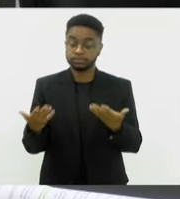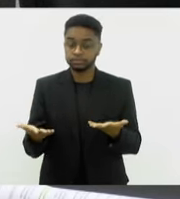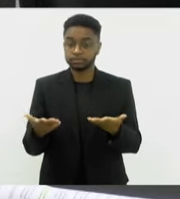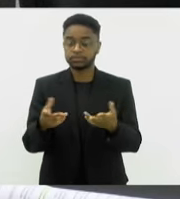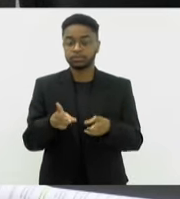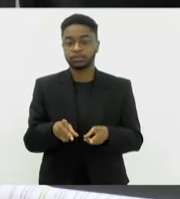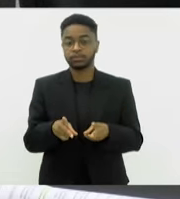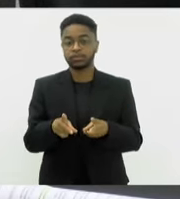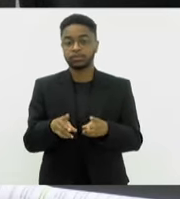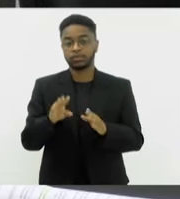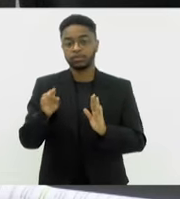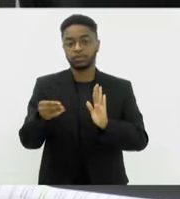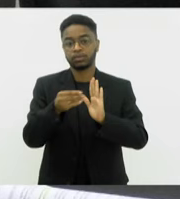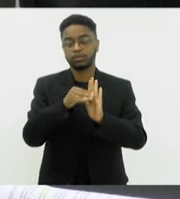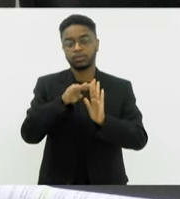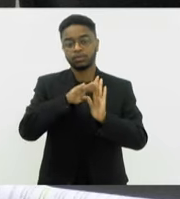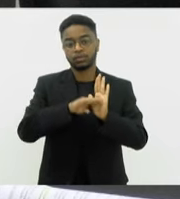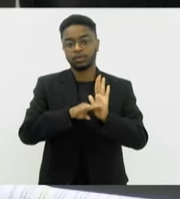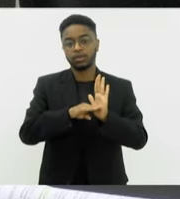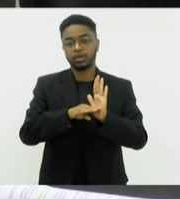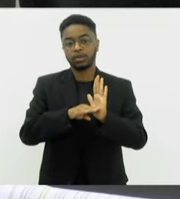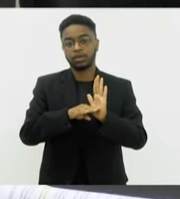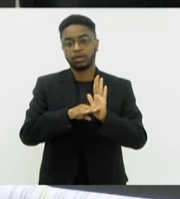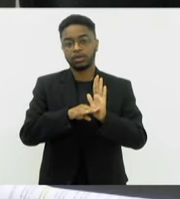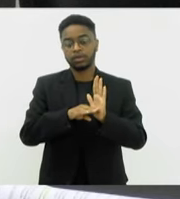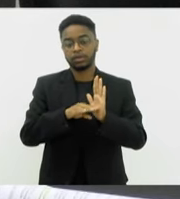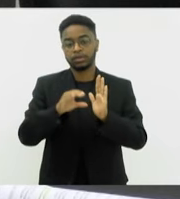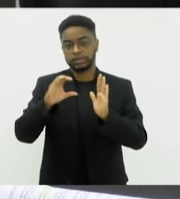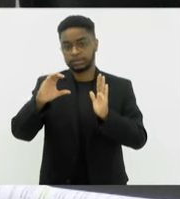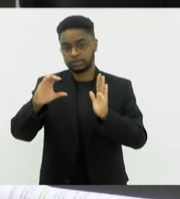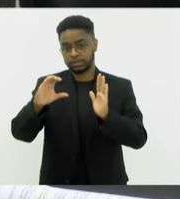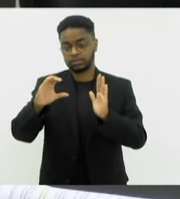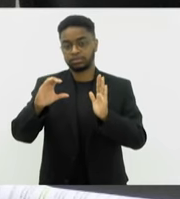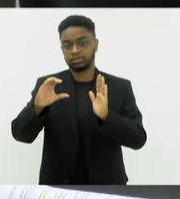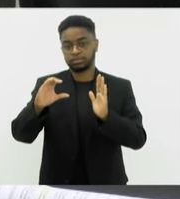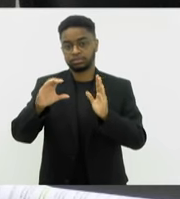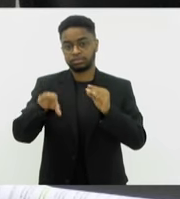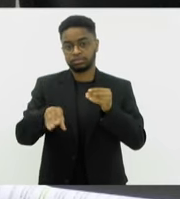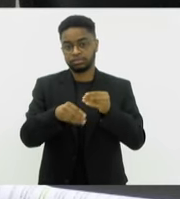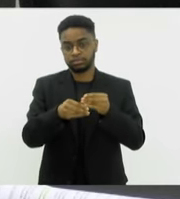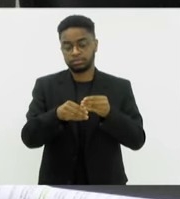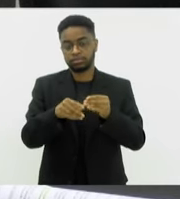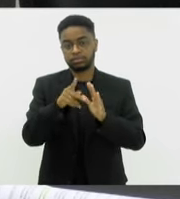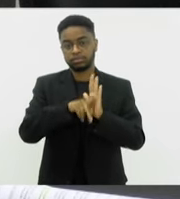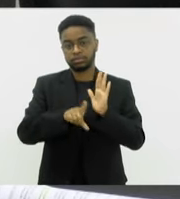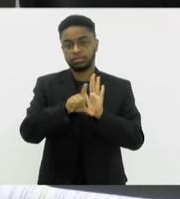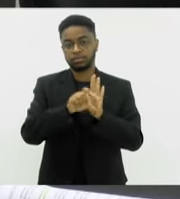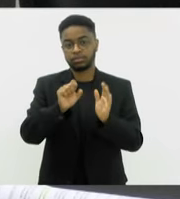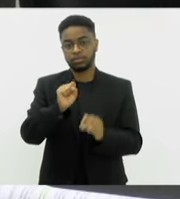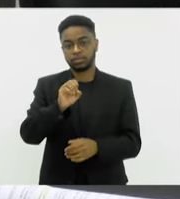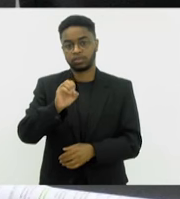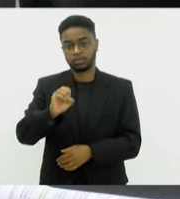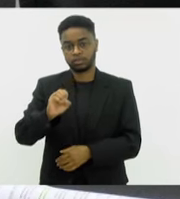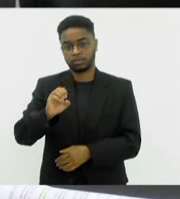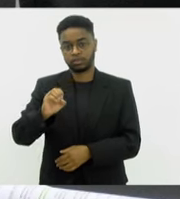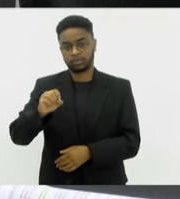chamar os trabalhos à ordem aqui e voltar ao item C das questões de ordem. Projeto de lei 807 de